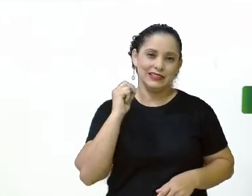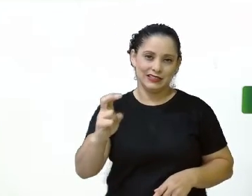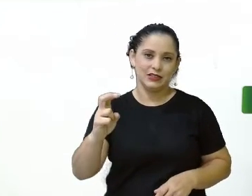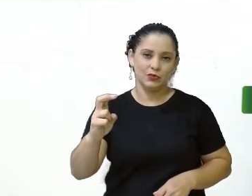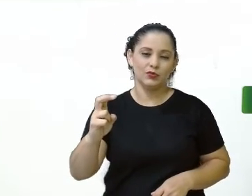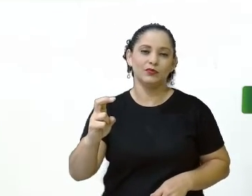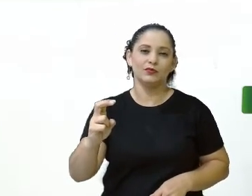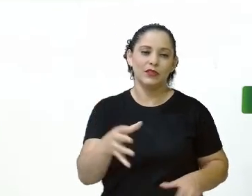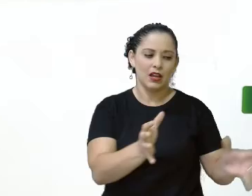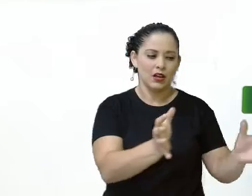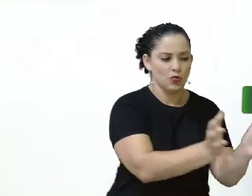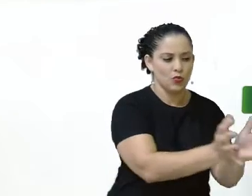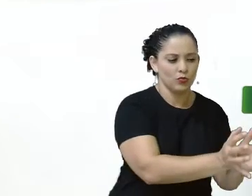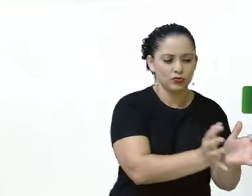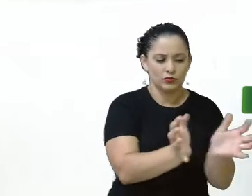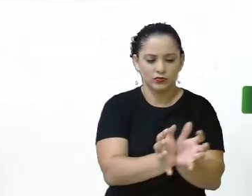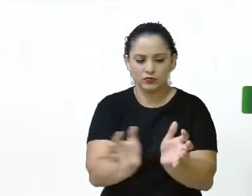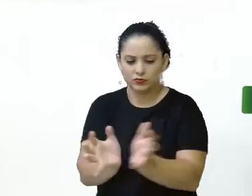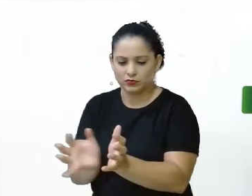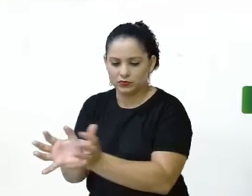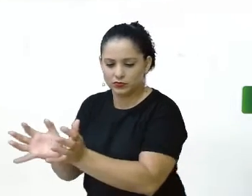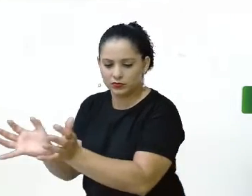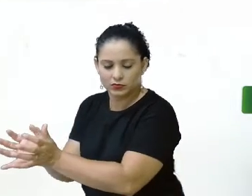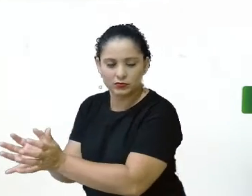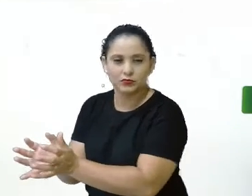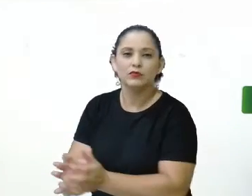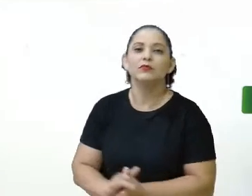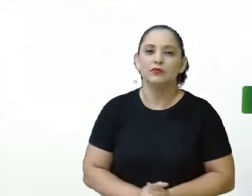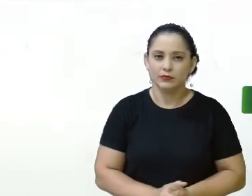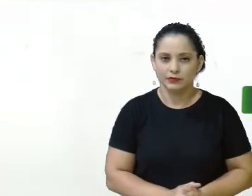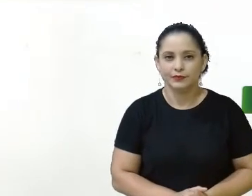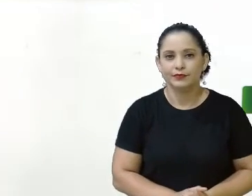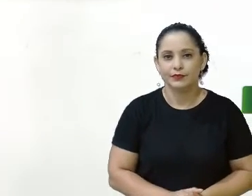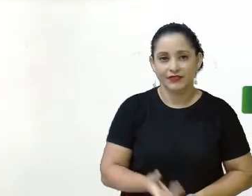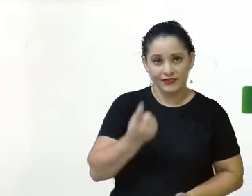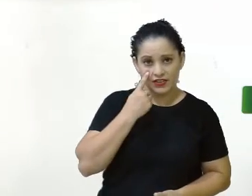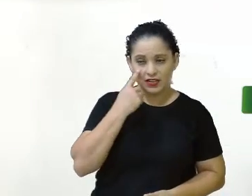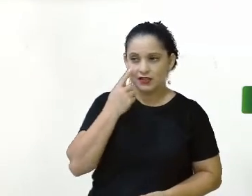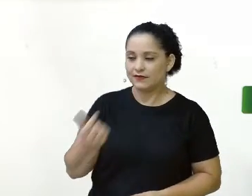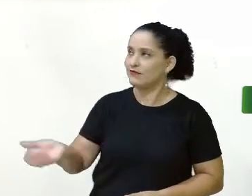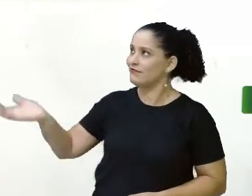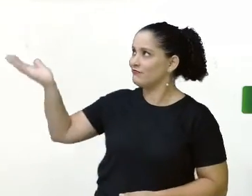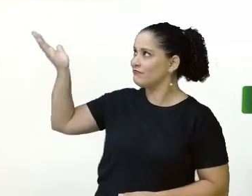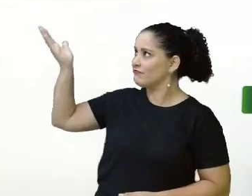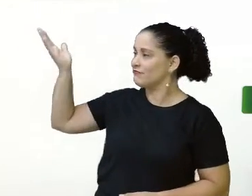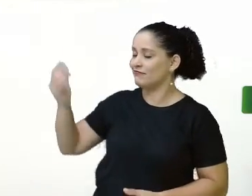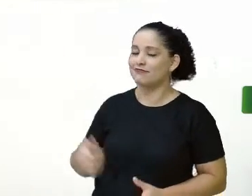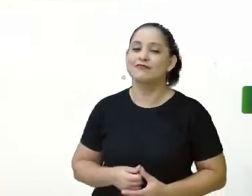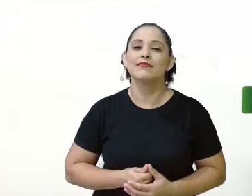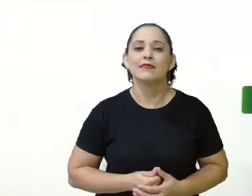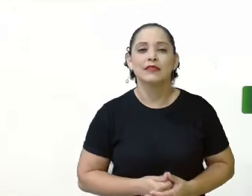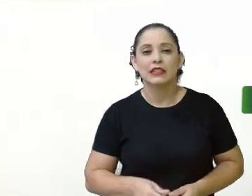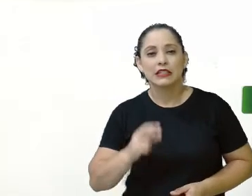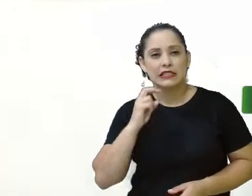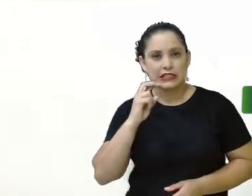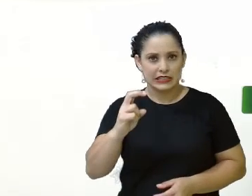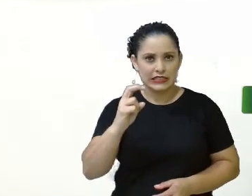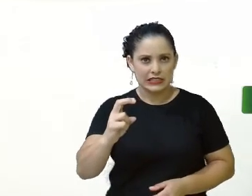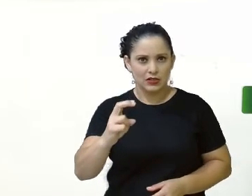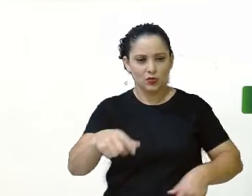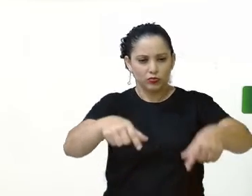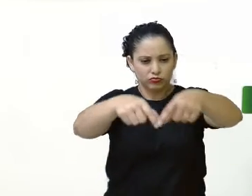fileiras. Isso é como se eu pegasse 5 fileiras, olha aqui, 5 fileiras e